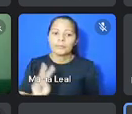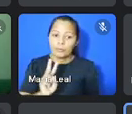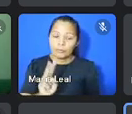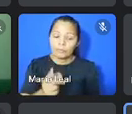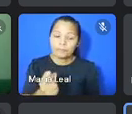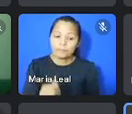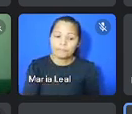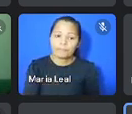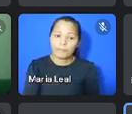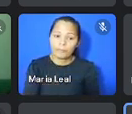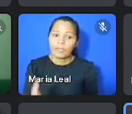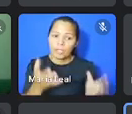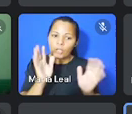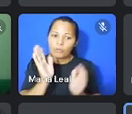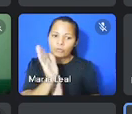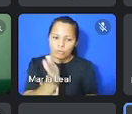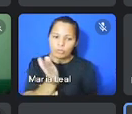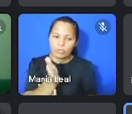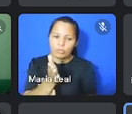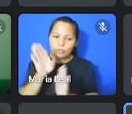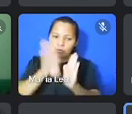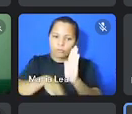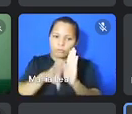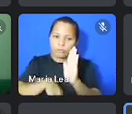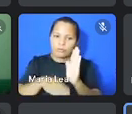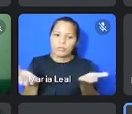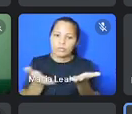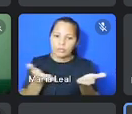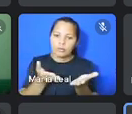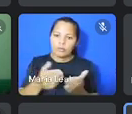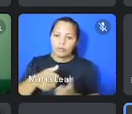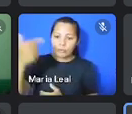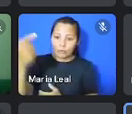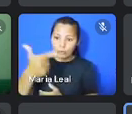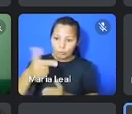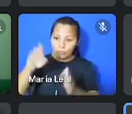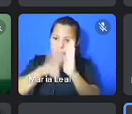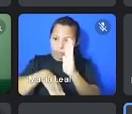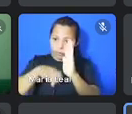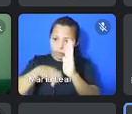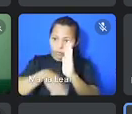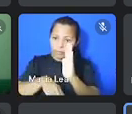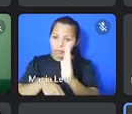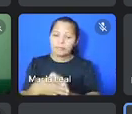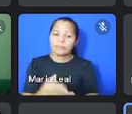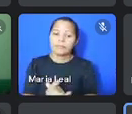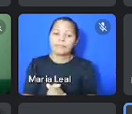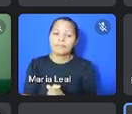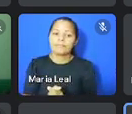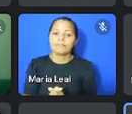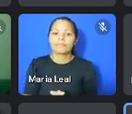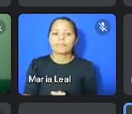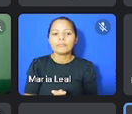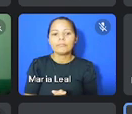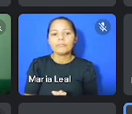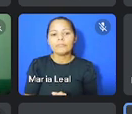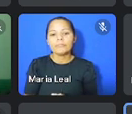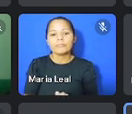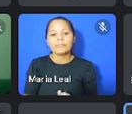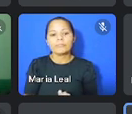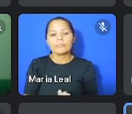tenho, já ganhei um desconto. Agora eu vou ganhar um segundo desconto. Então, eu vou tirar